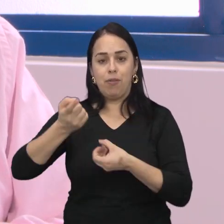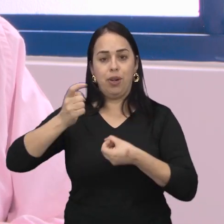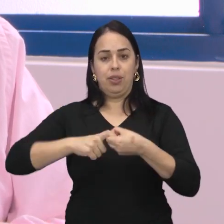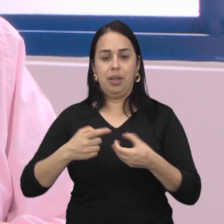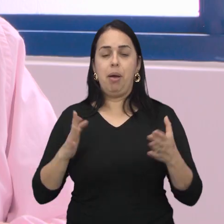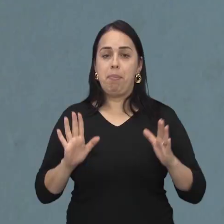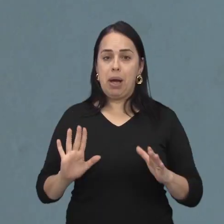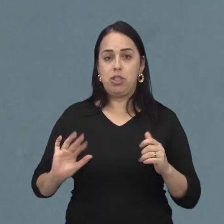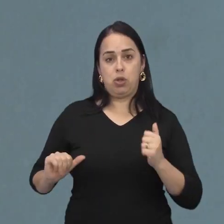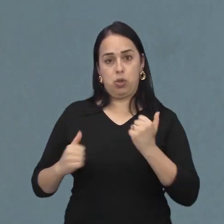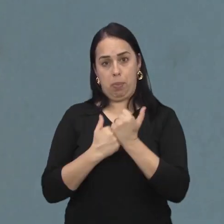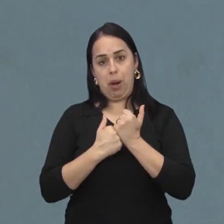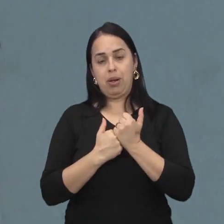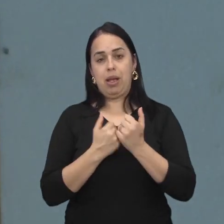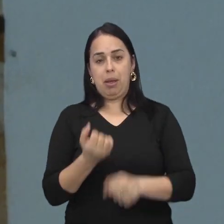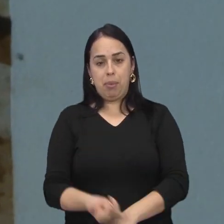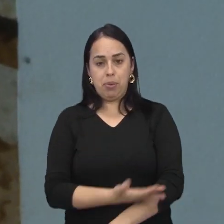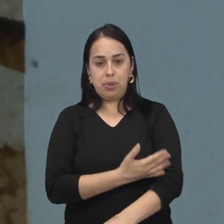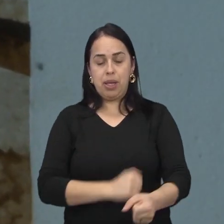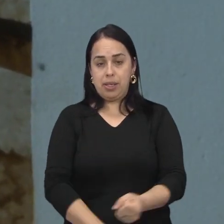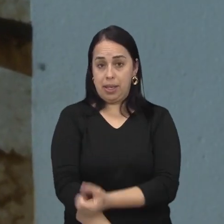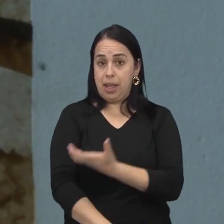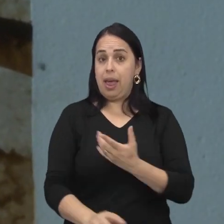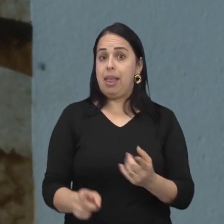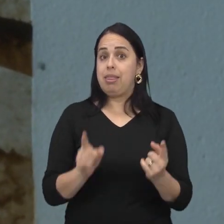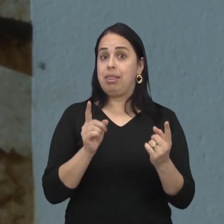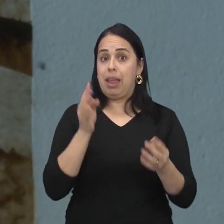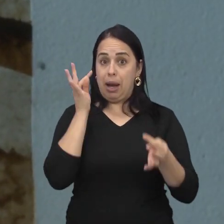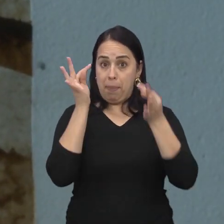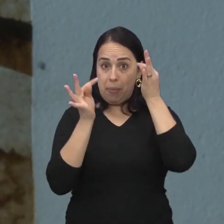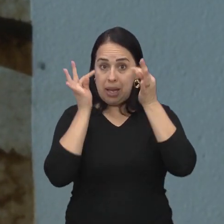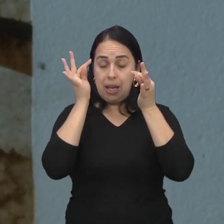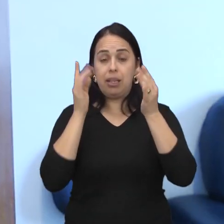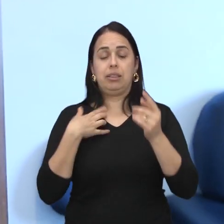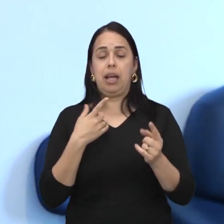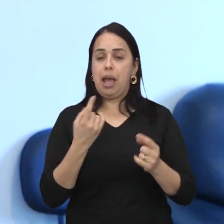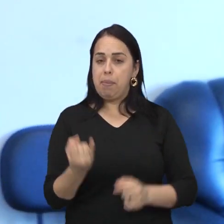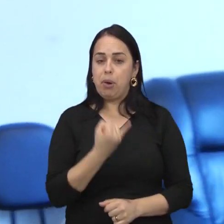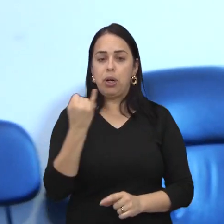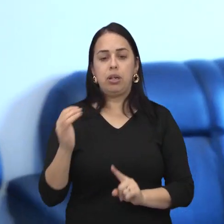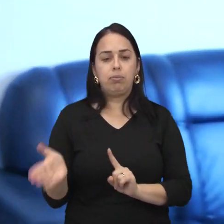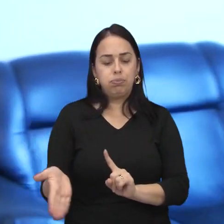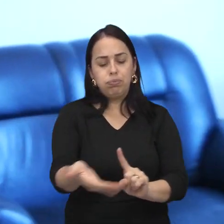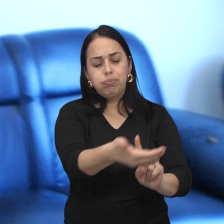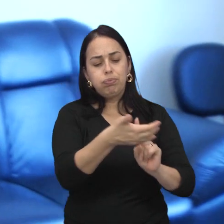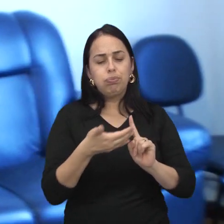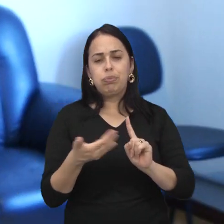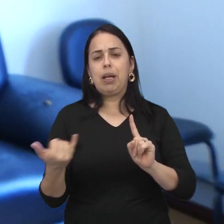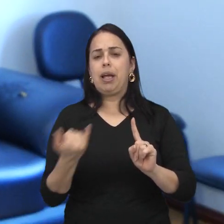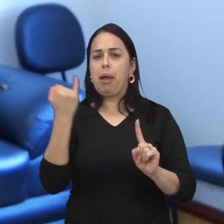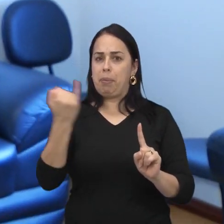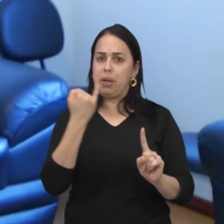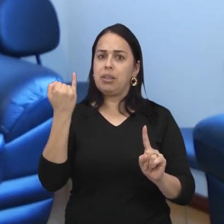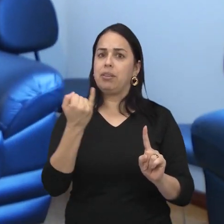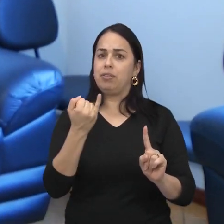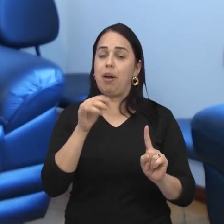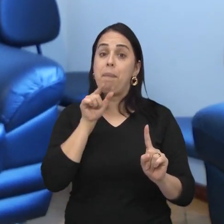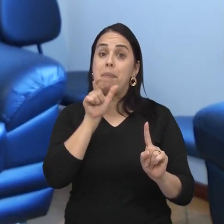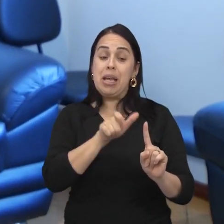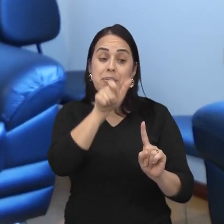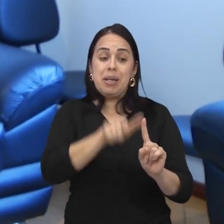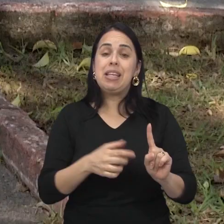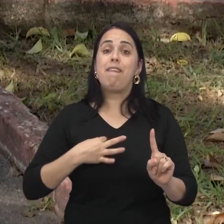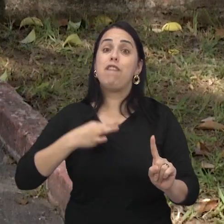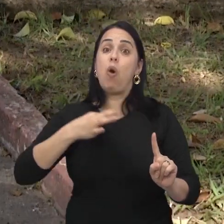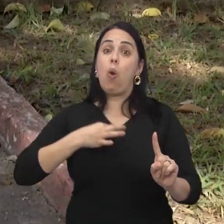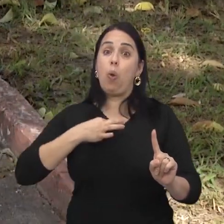esse objetivo. Mas, para que esse suporte emocional e terapias individuais e em grupo tenham efeito, é importante que o acolhimento do